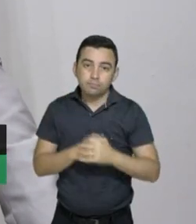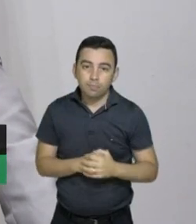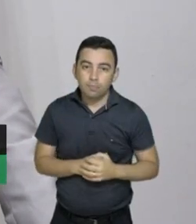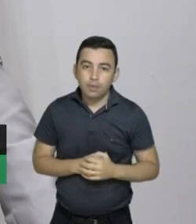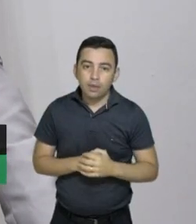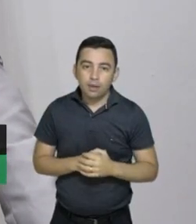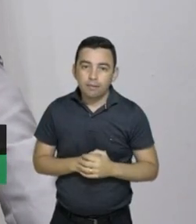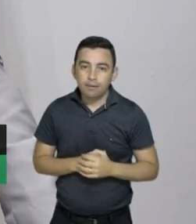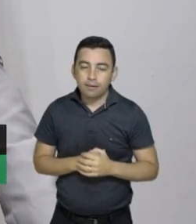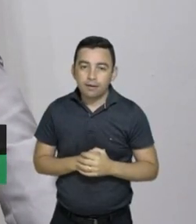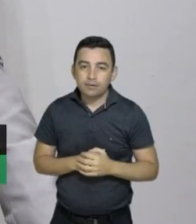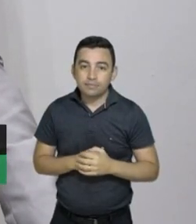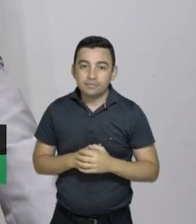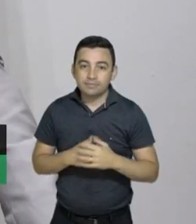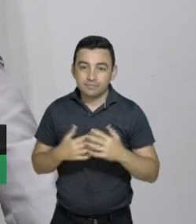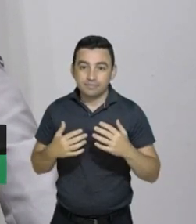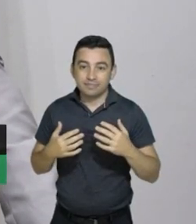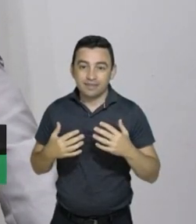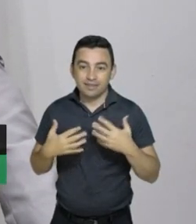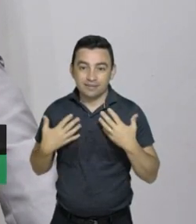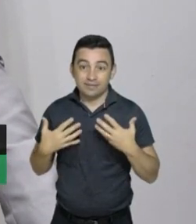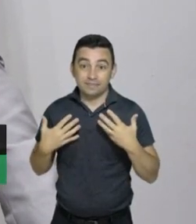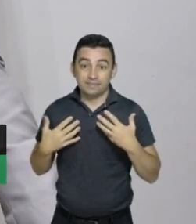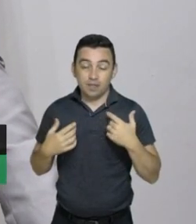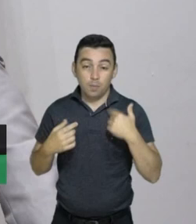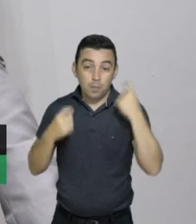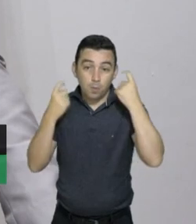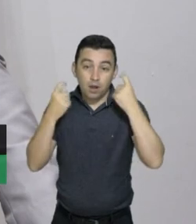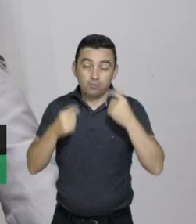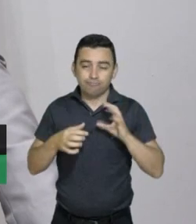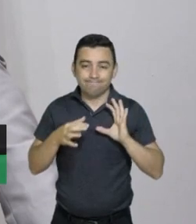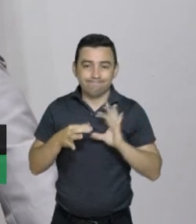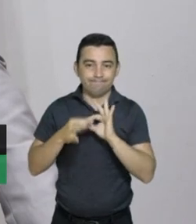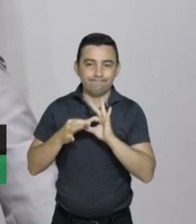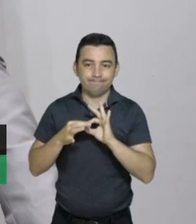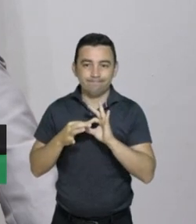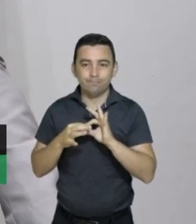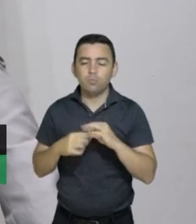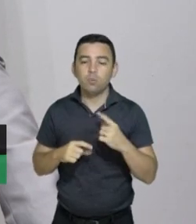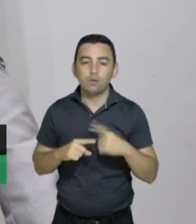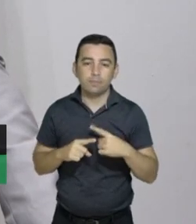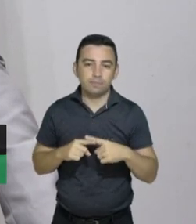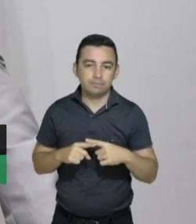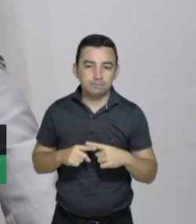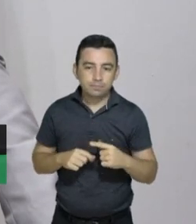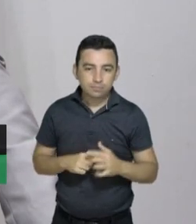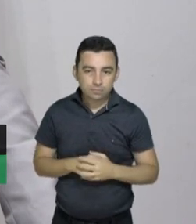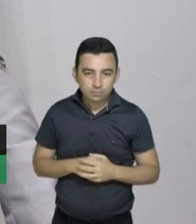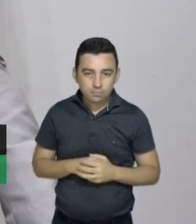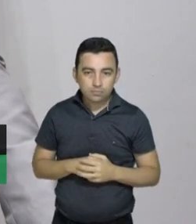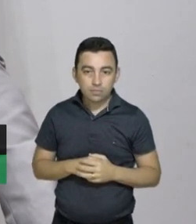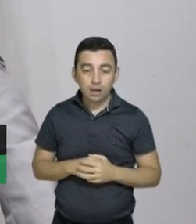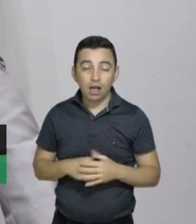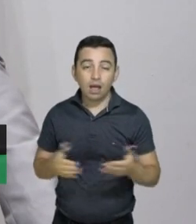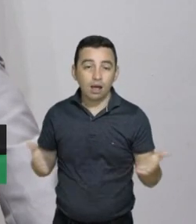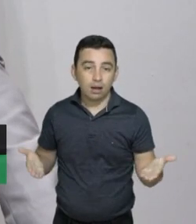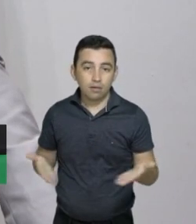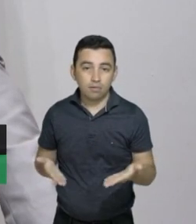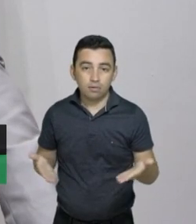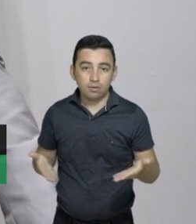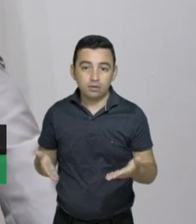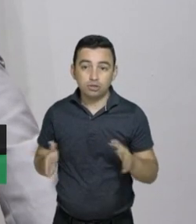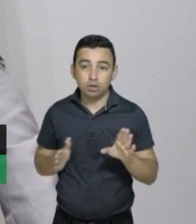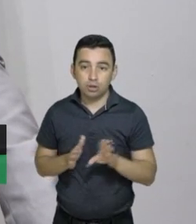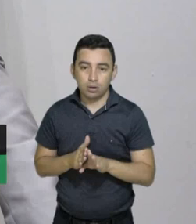a alegria ela vem acompanhada da minha preocupação né com a chegada do meu